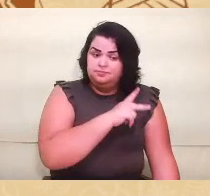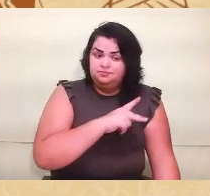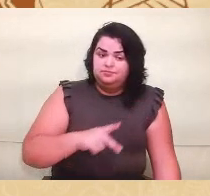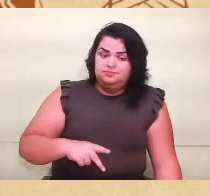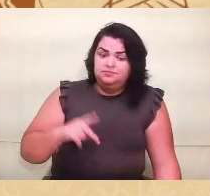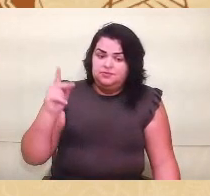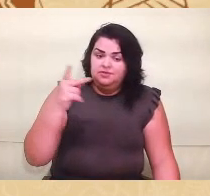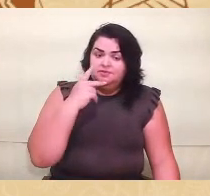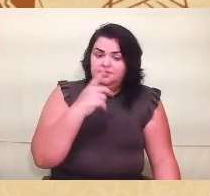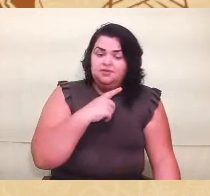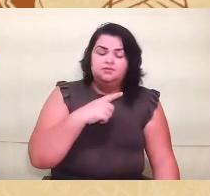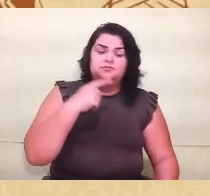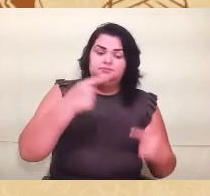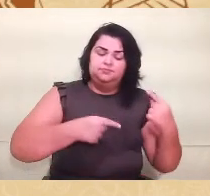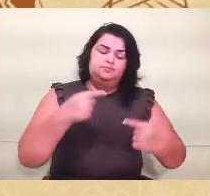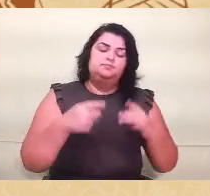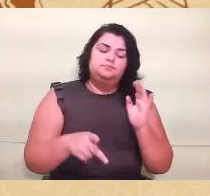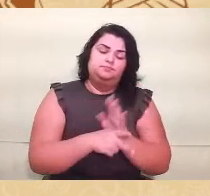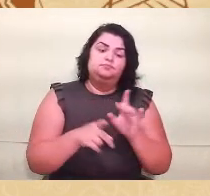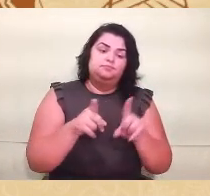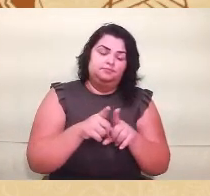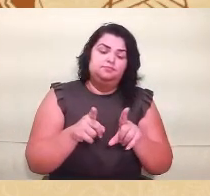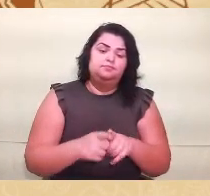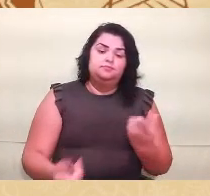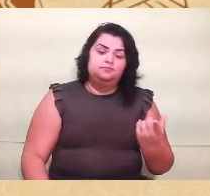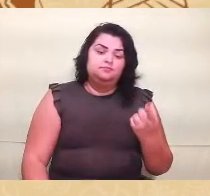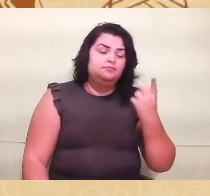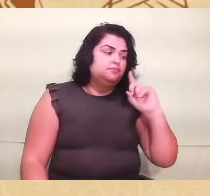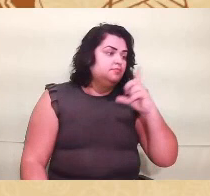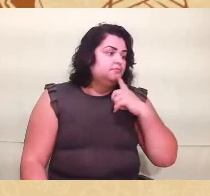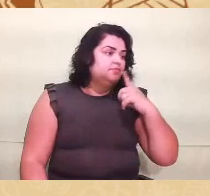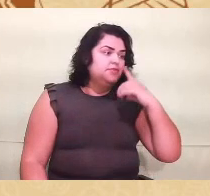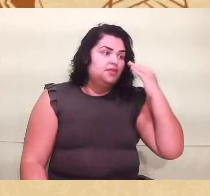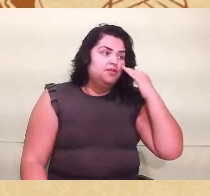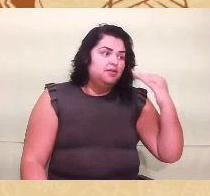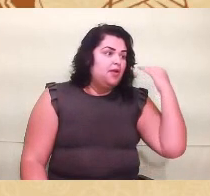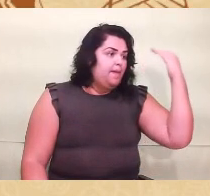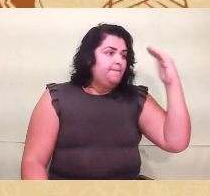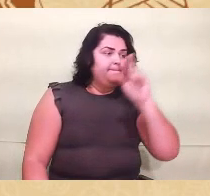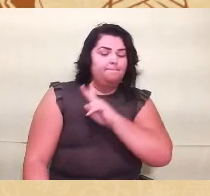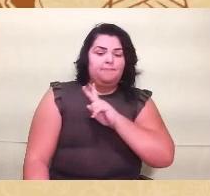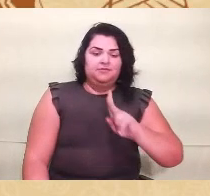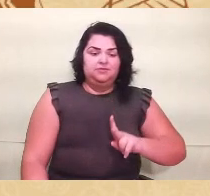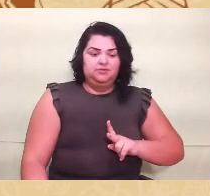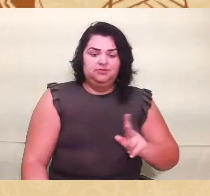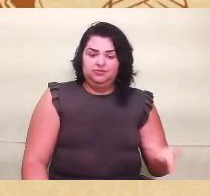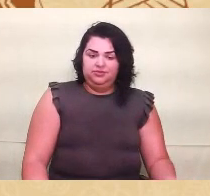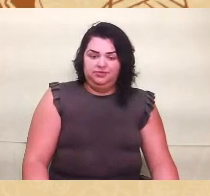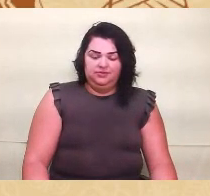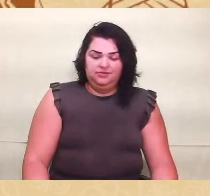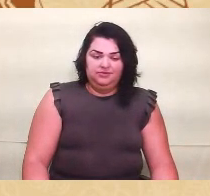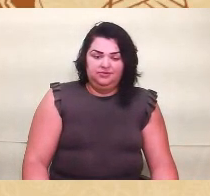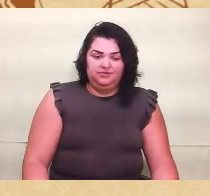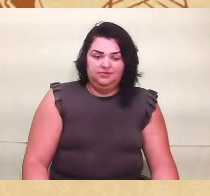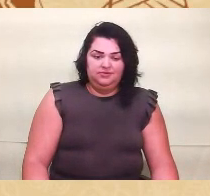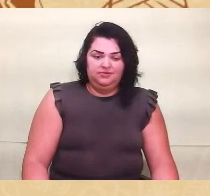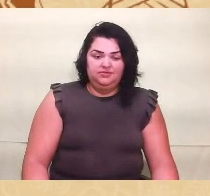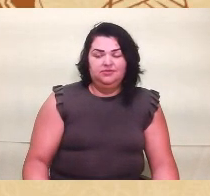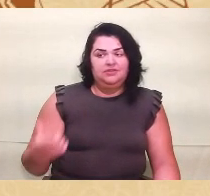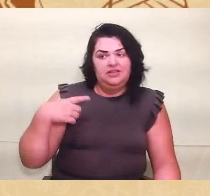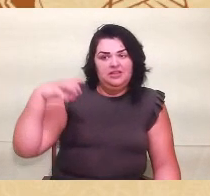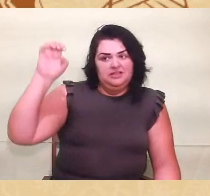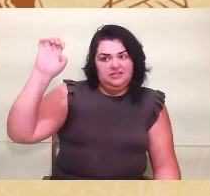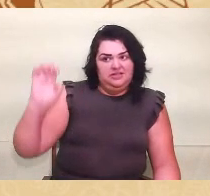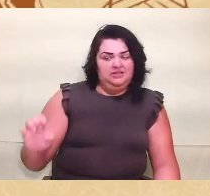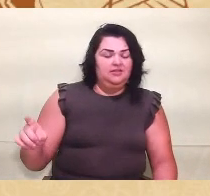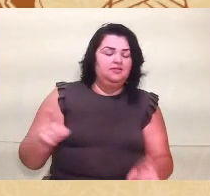pedir apoio de você. Pegue no pé do seu candidato a presidente. inclusive de esquerda. Eles têm que